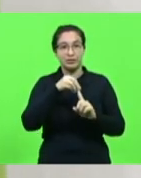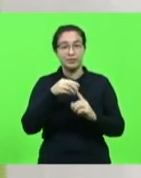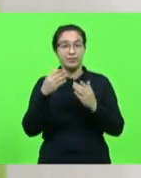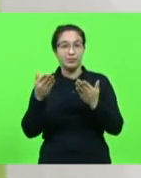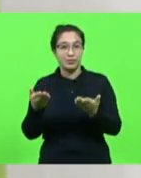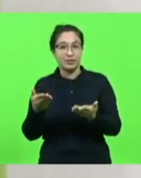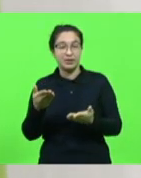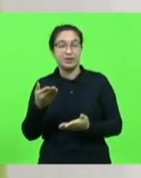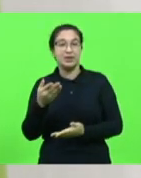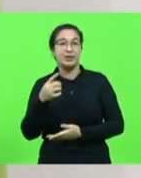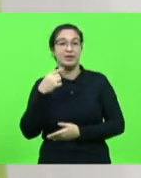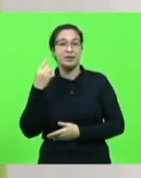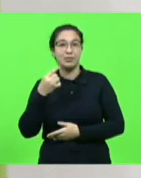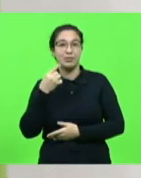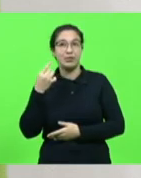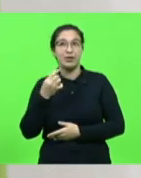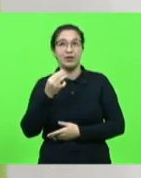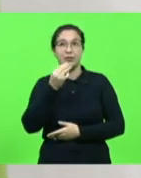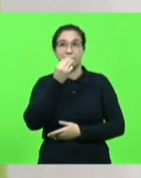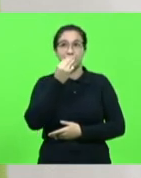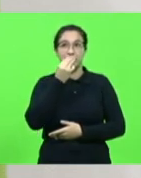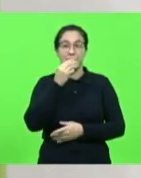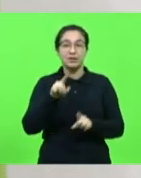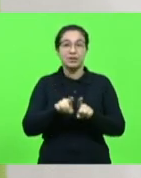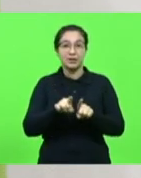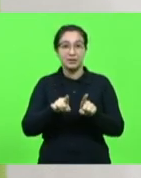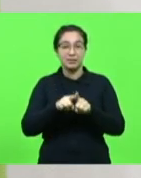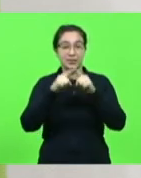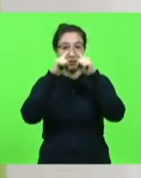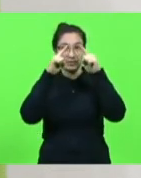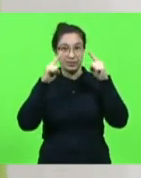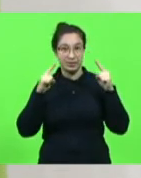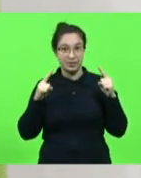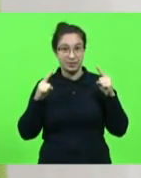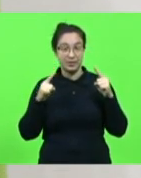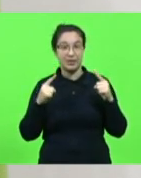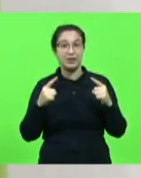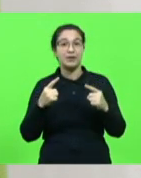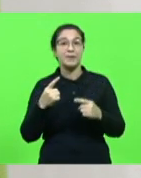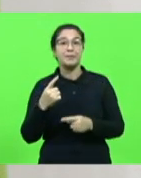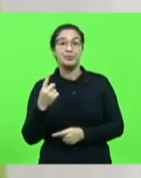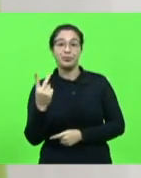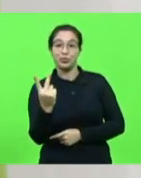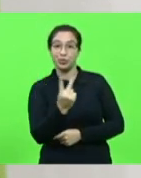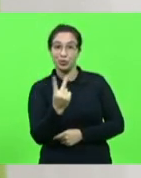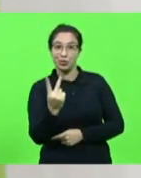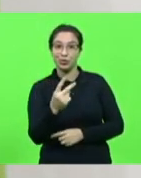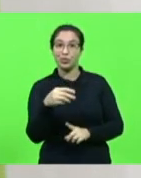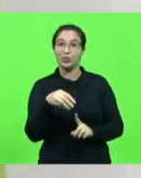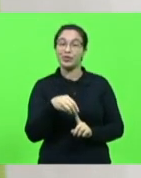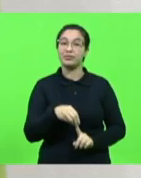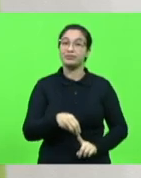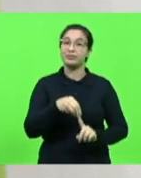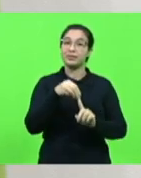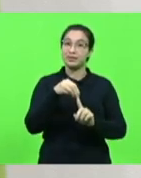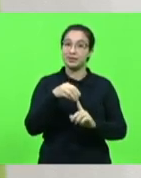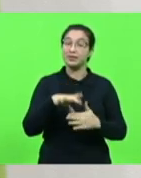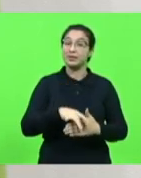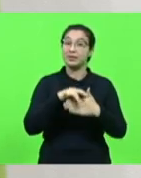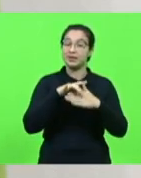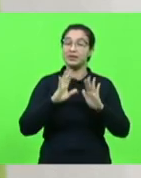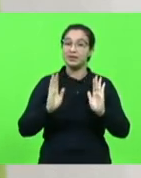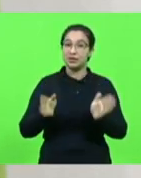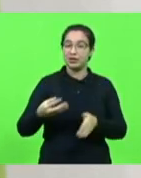Moacir Sopelsa, e o deputado Neudir Sareta, duas expressivas lideranças, né, já há longo tempo, né,